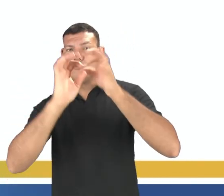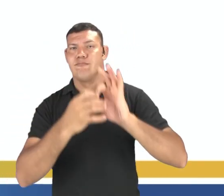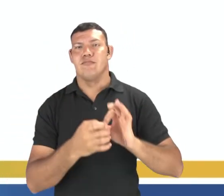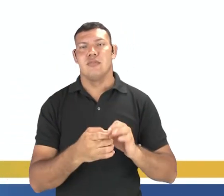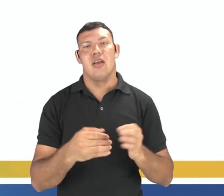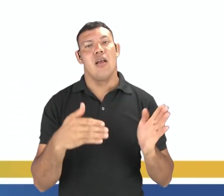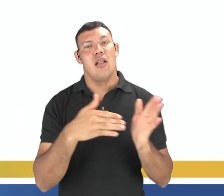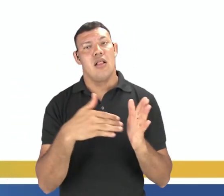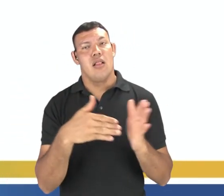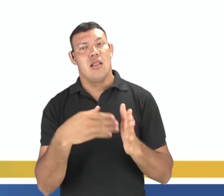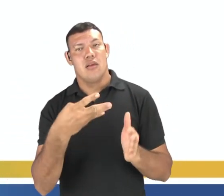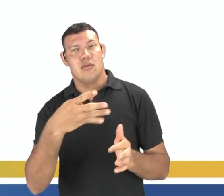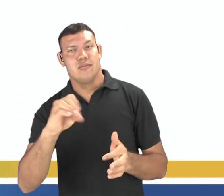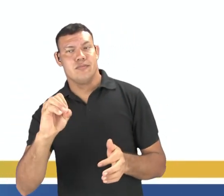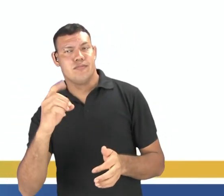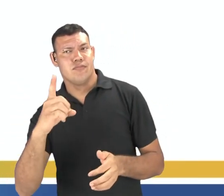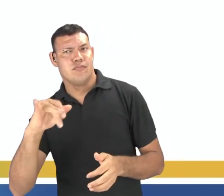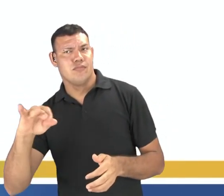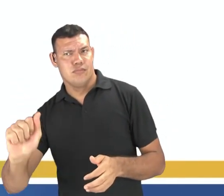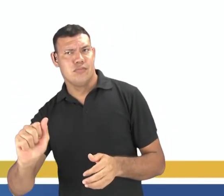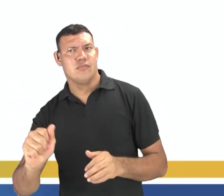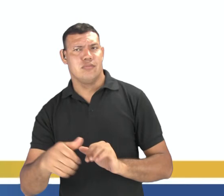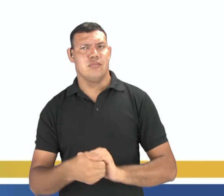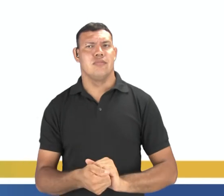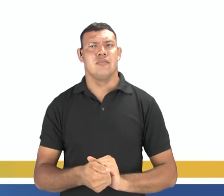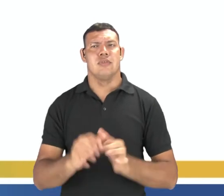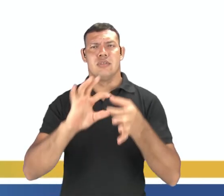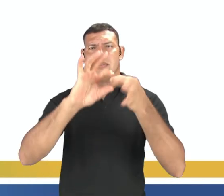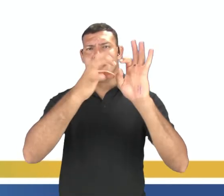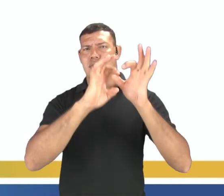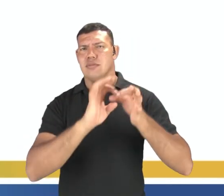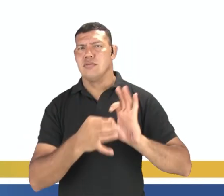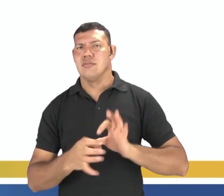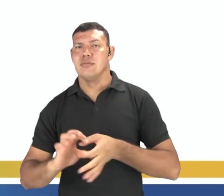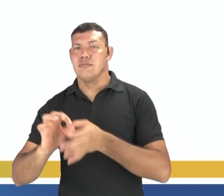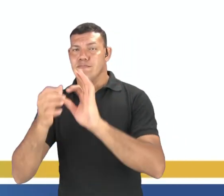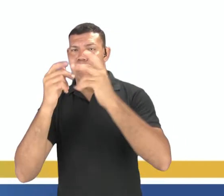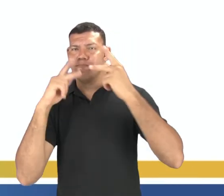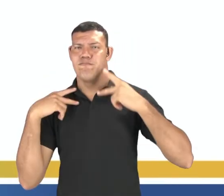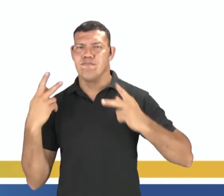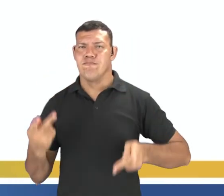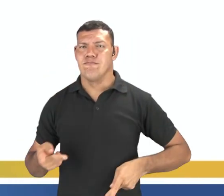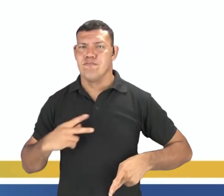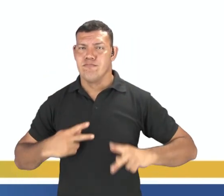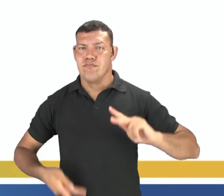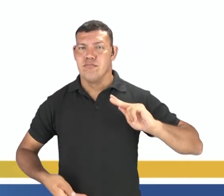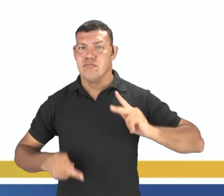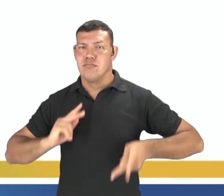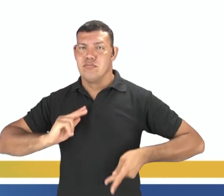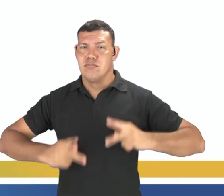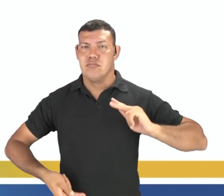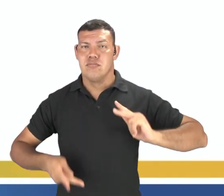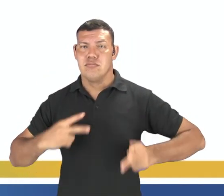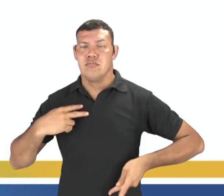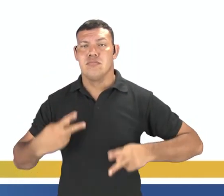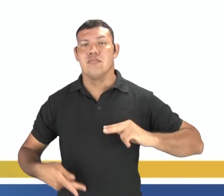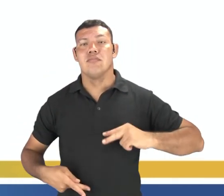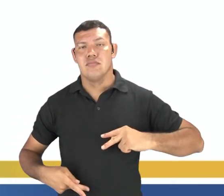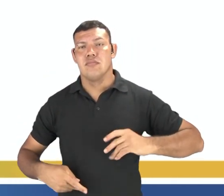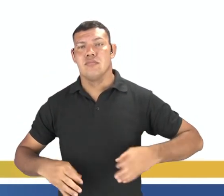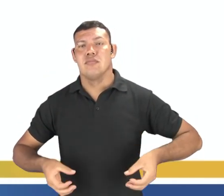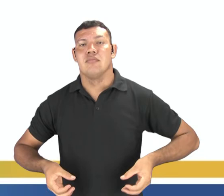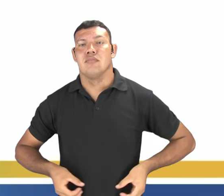dias. O ciclo menstrual ele é controlado pela ação dos hormônios produzidos pela hipófise e pelo